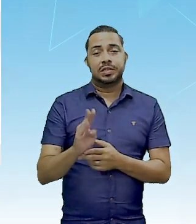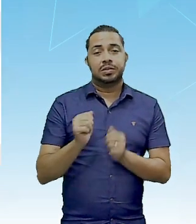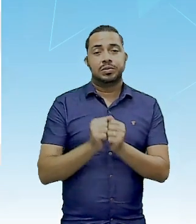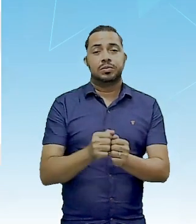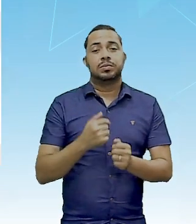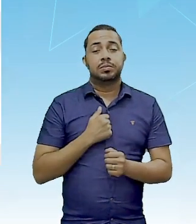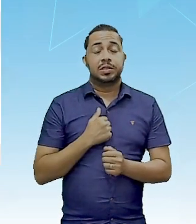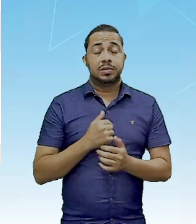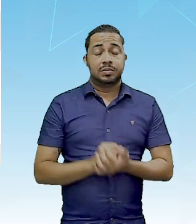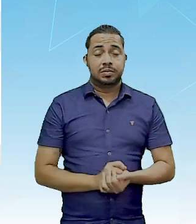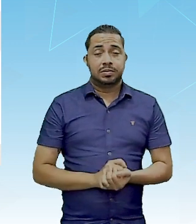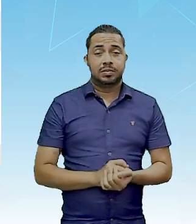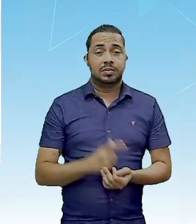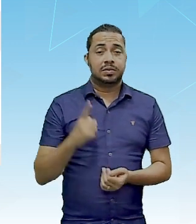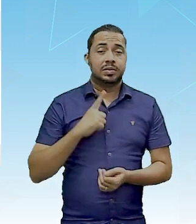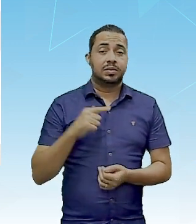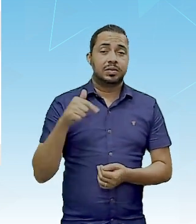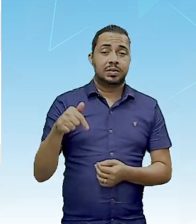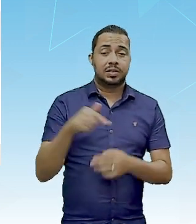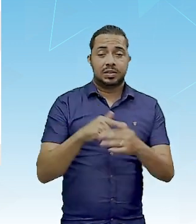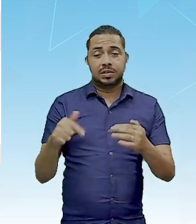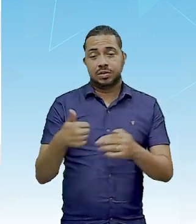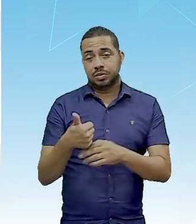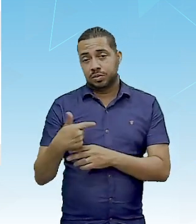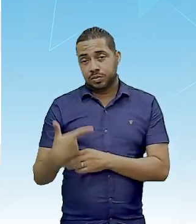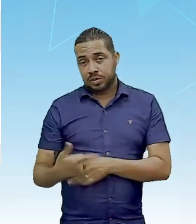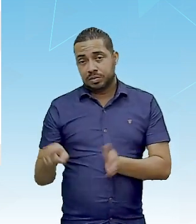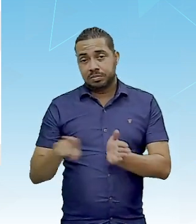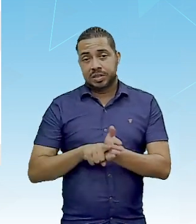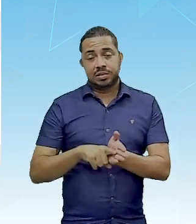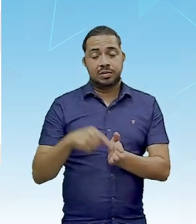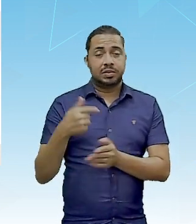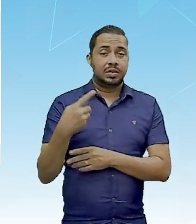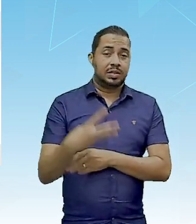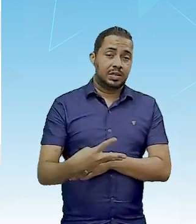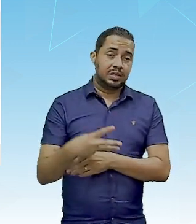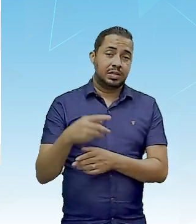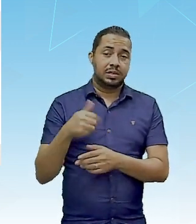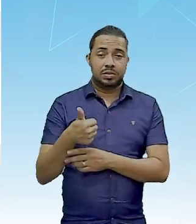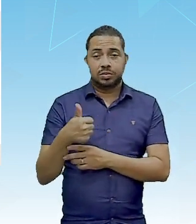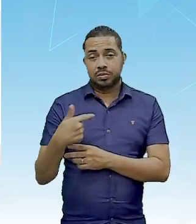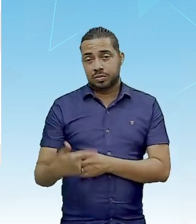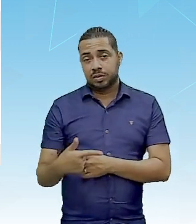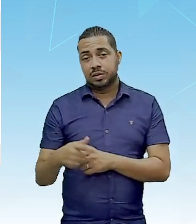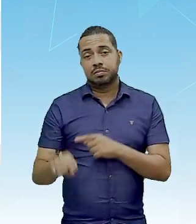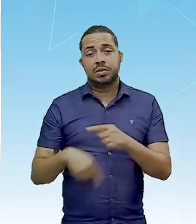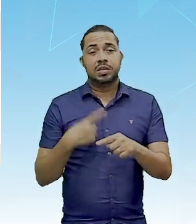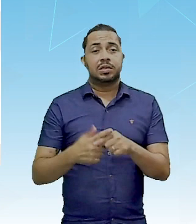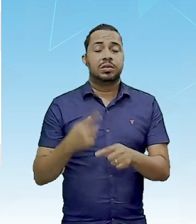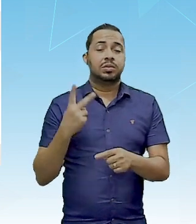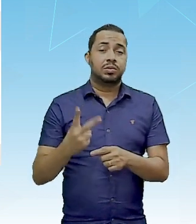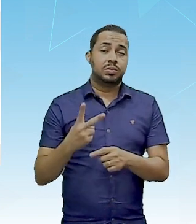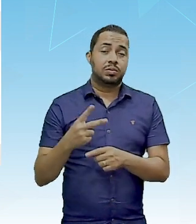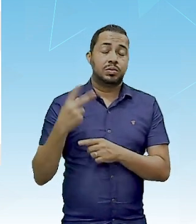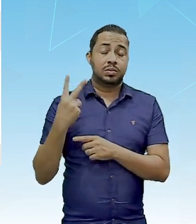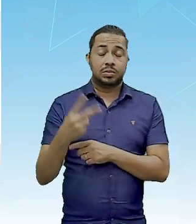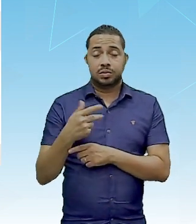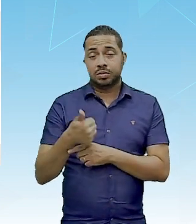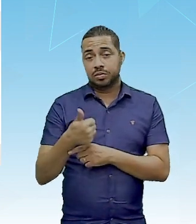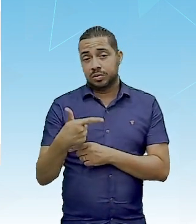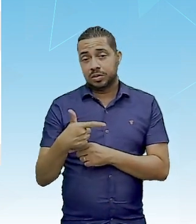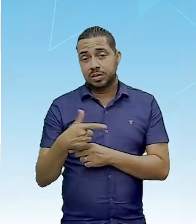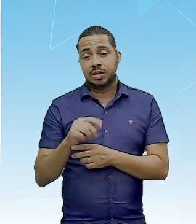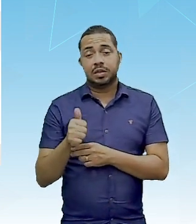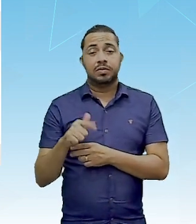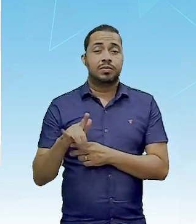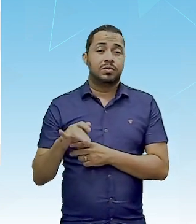tá? Eu tenho 7 dozeavos menos 3 dozeavos mais 2 dozeavos. Então eu vou repetir o